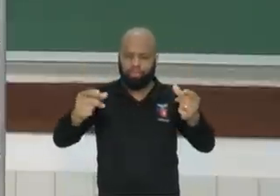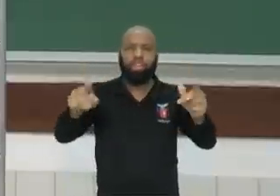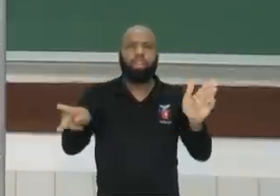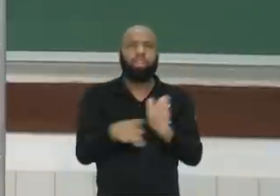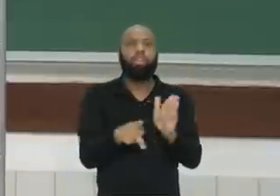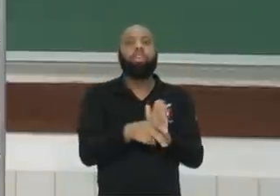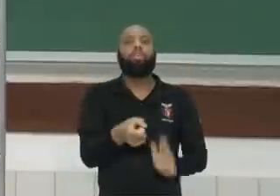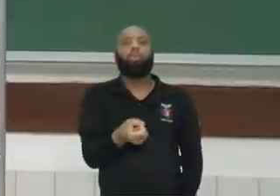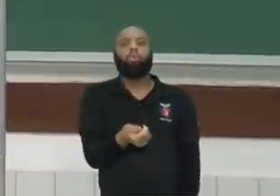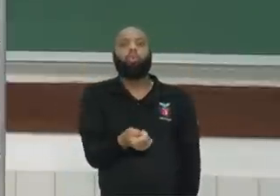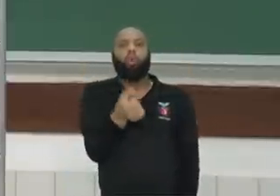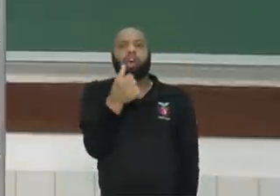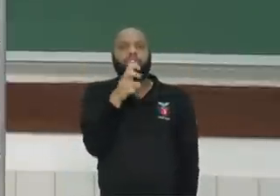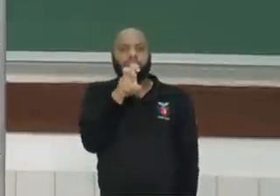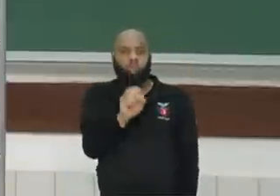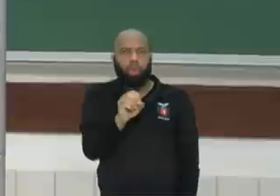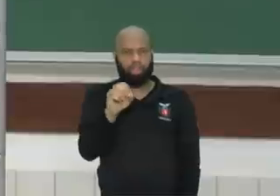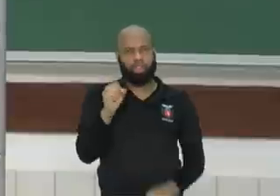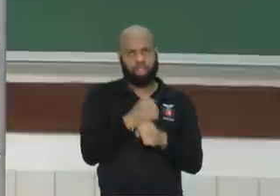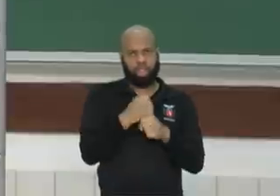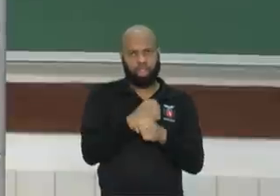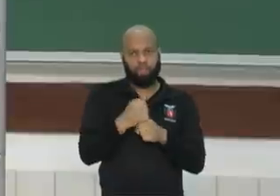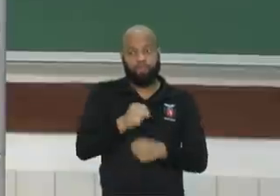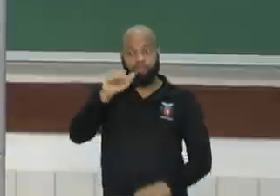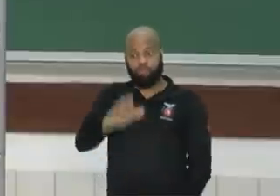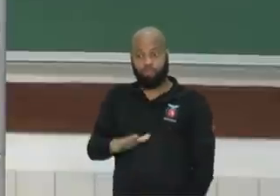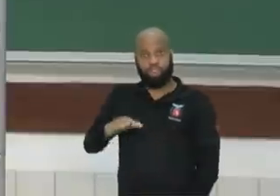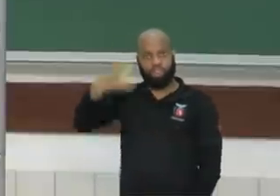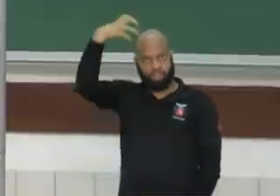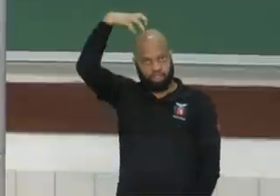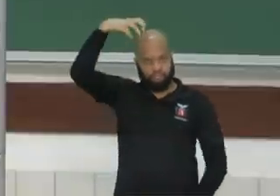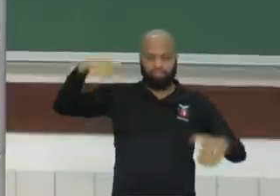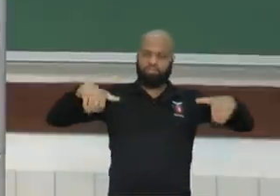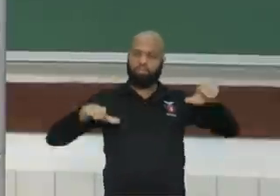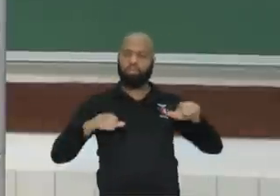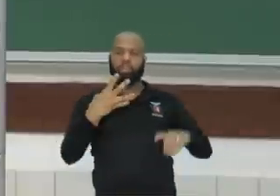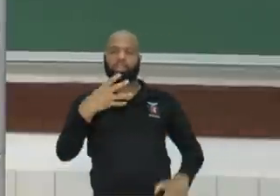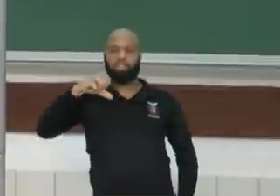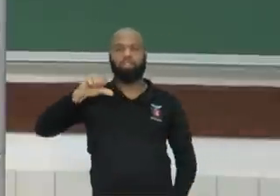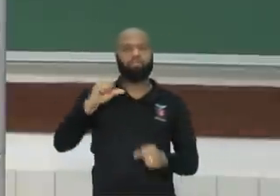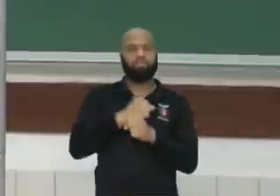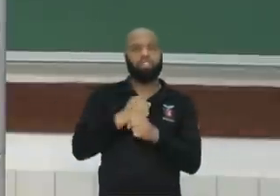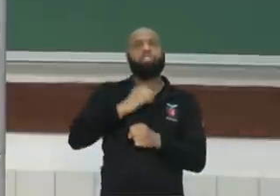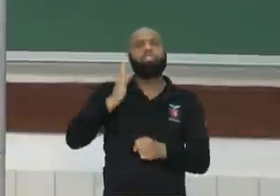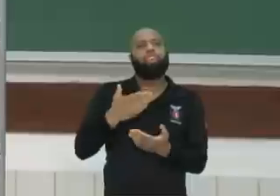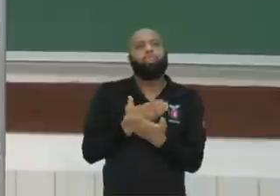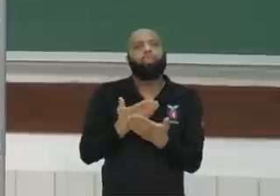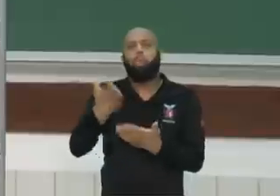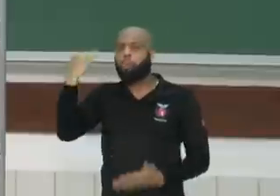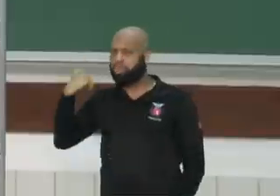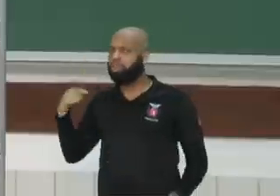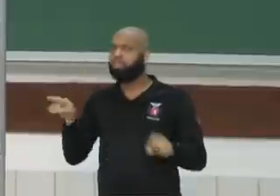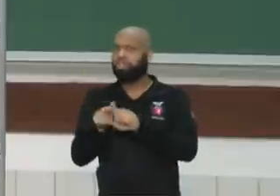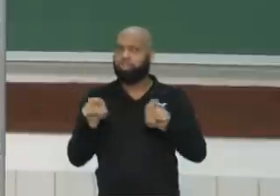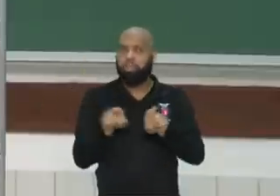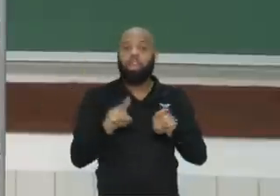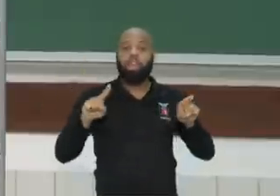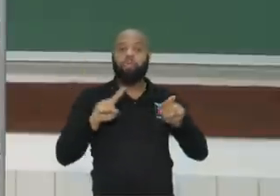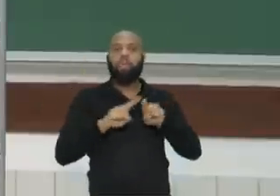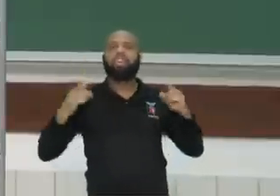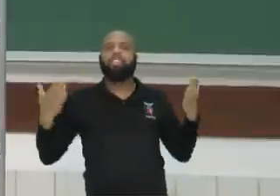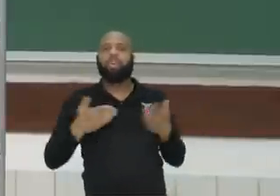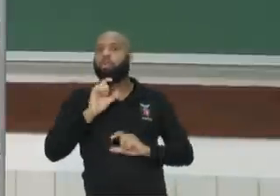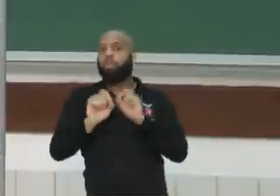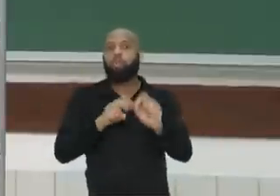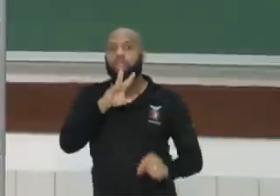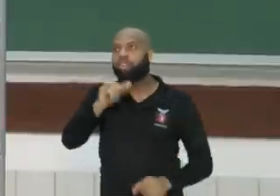anos, né? Ele fica no trono durante 49 anos. Lembram disso, né? A gente já viu algum desses conteúdos nas aulas passadas. Mas agora a gente